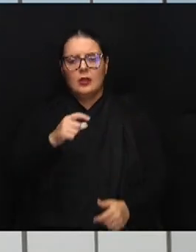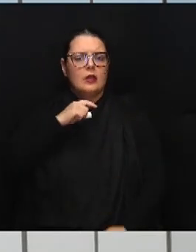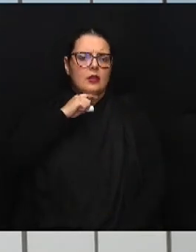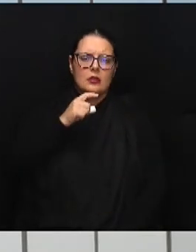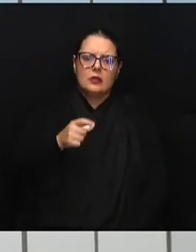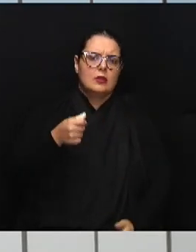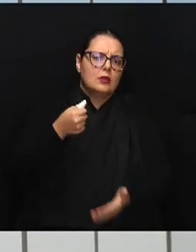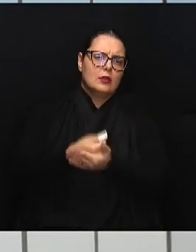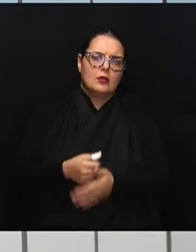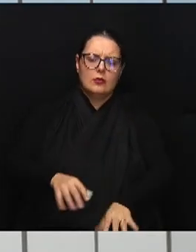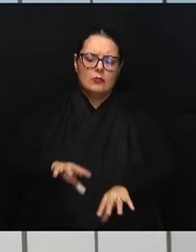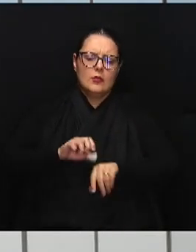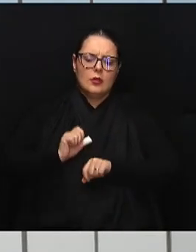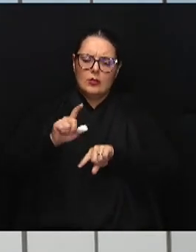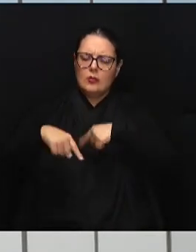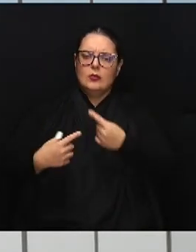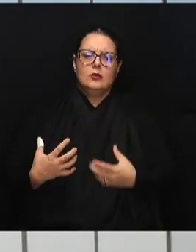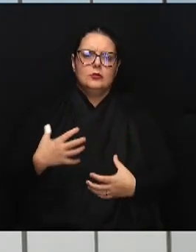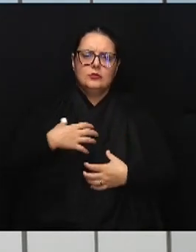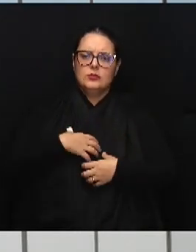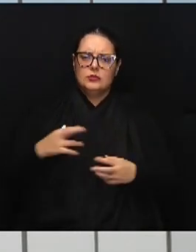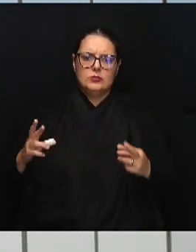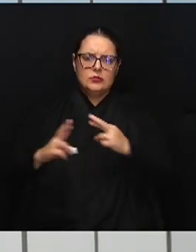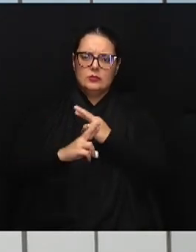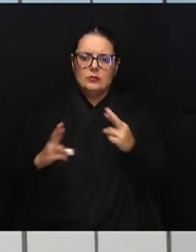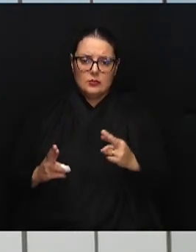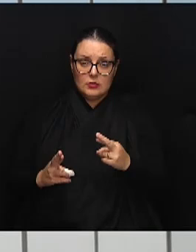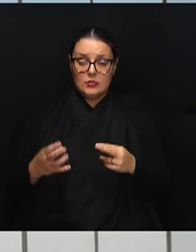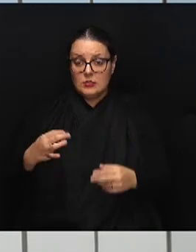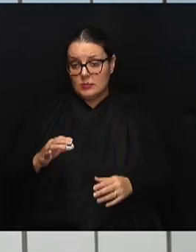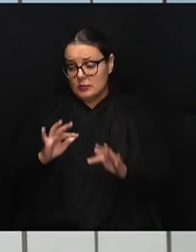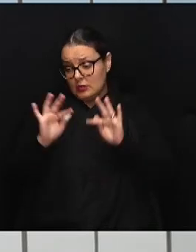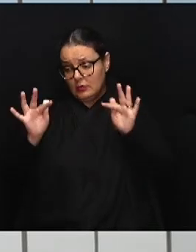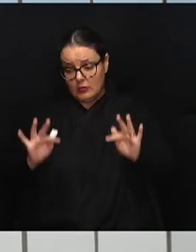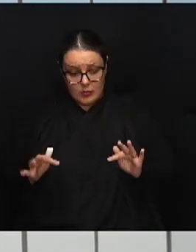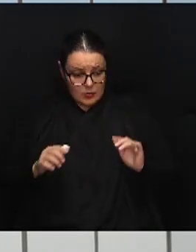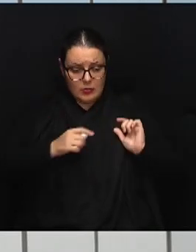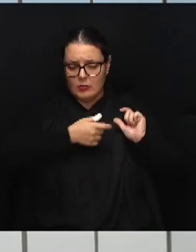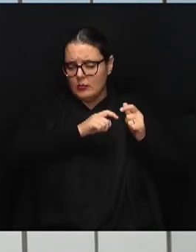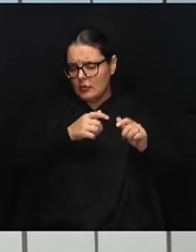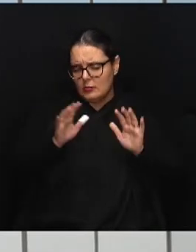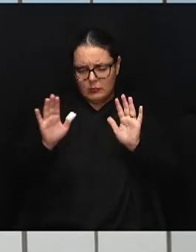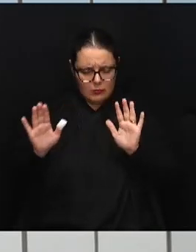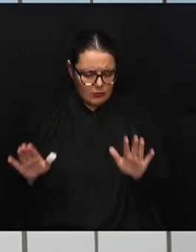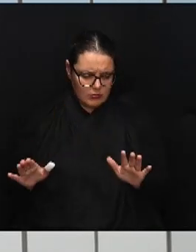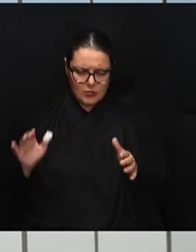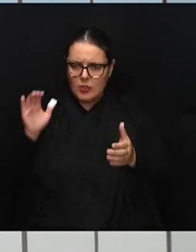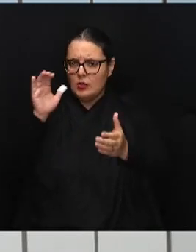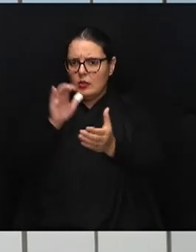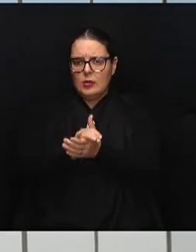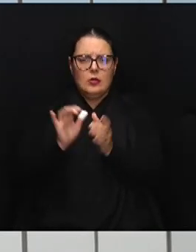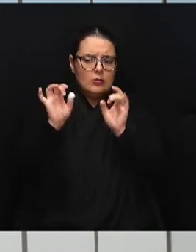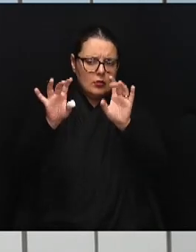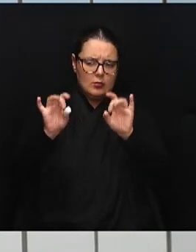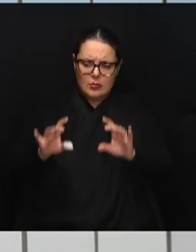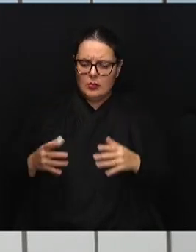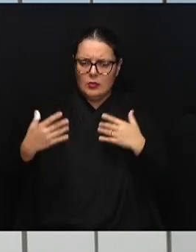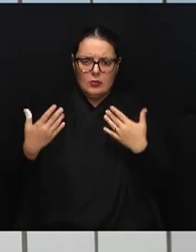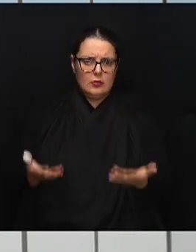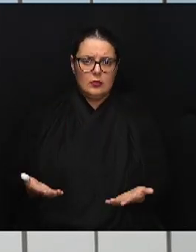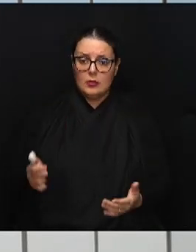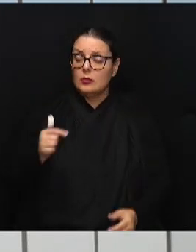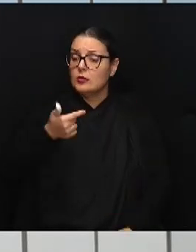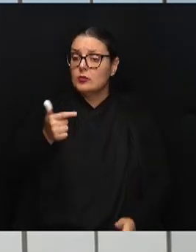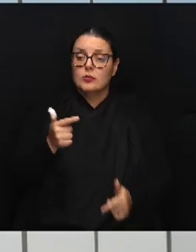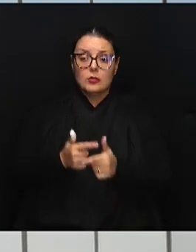aderir a outra forma de relacionamento, né? Se as pessoas estão contentes com a forma tradicional, com o casamento exclusivo, não tem